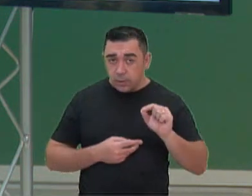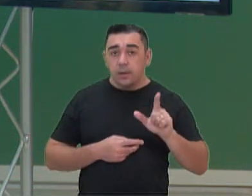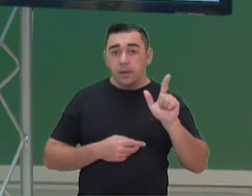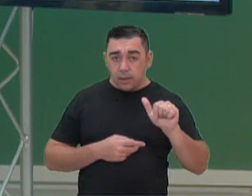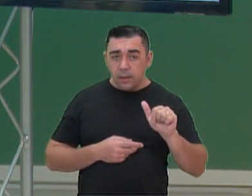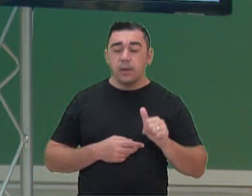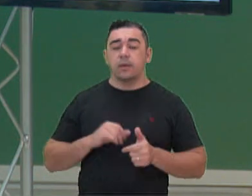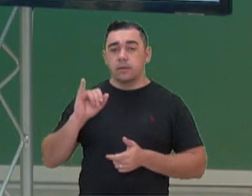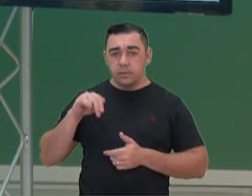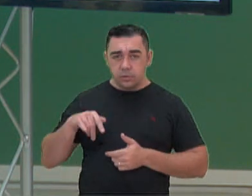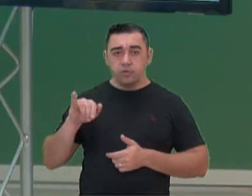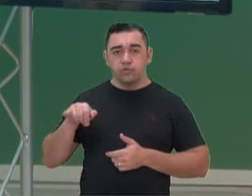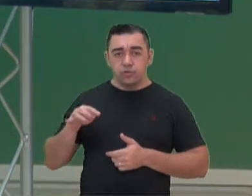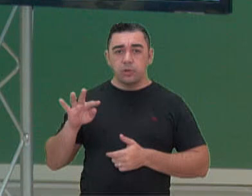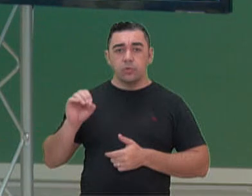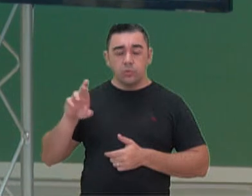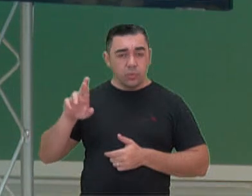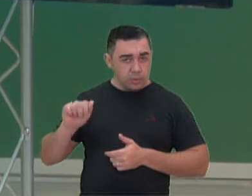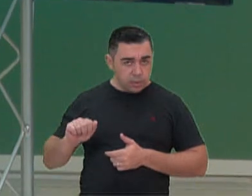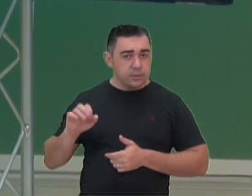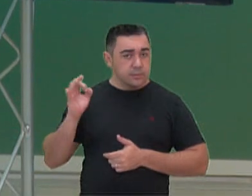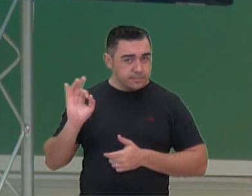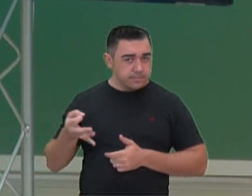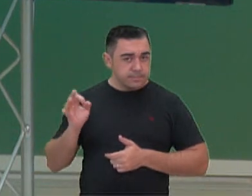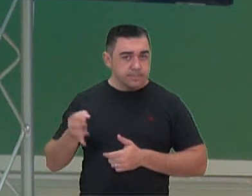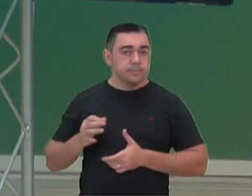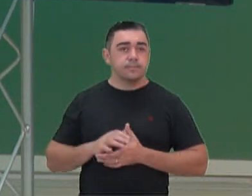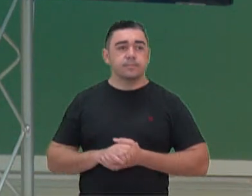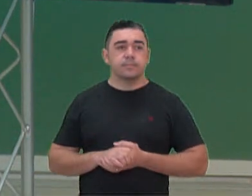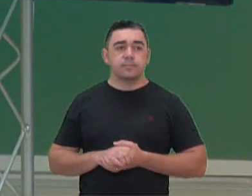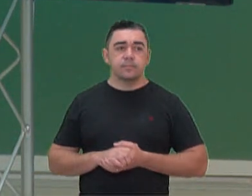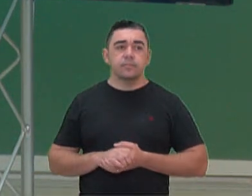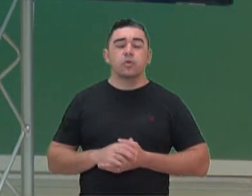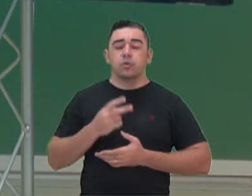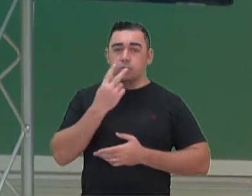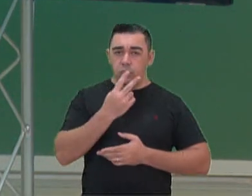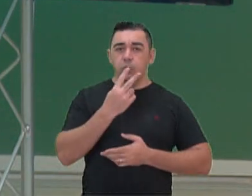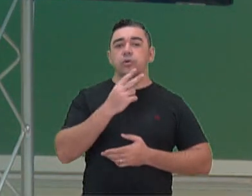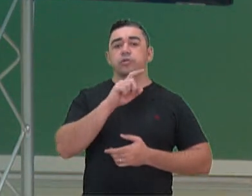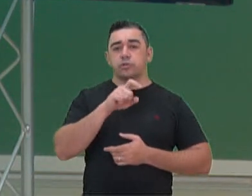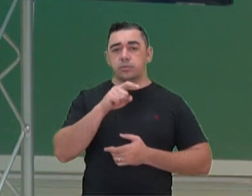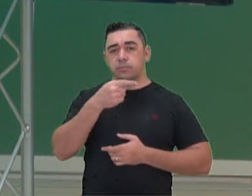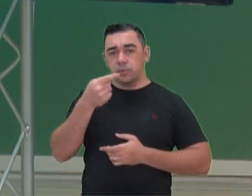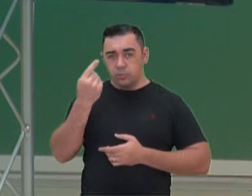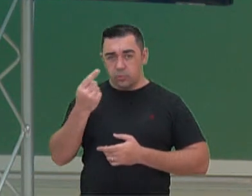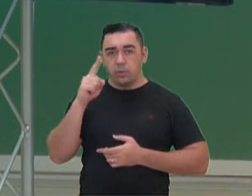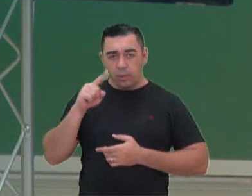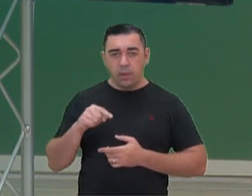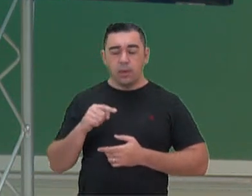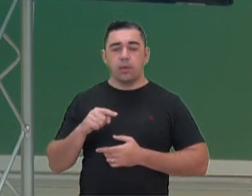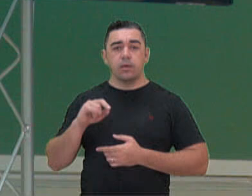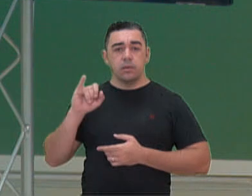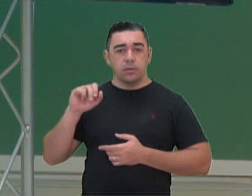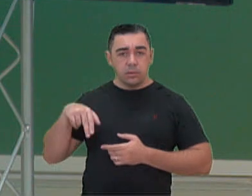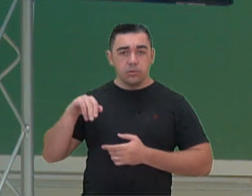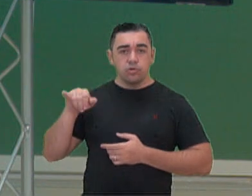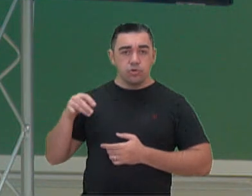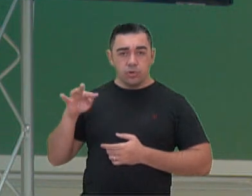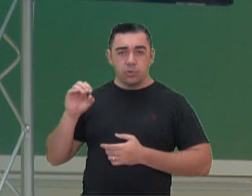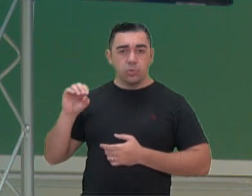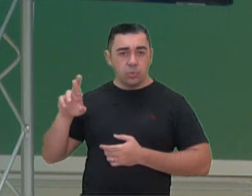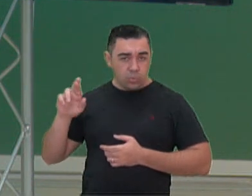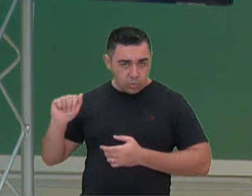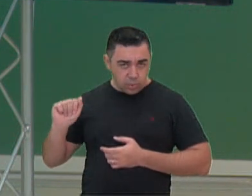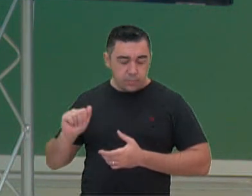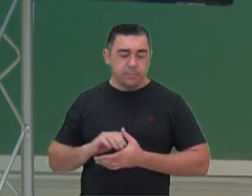é injetora, isso mesmo. Essa função 2x menos 1 é injetora. E se ela também for